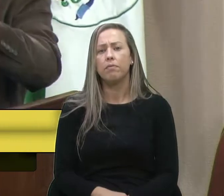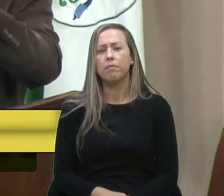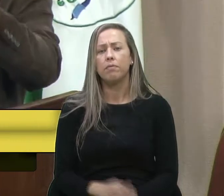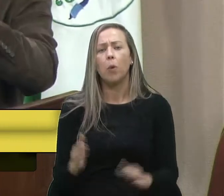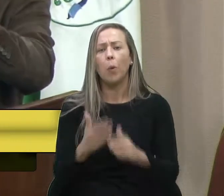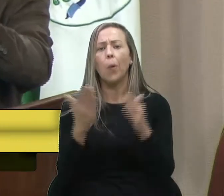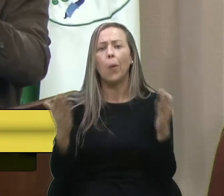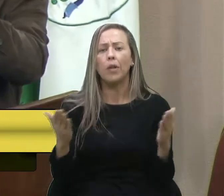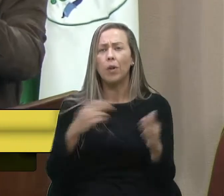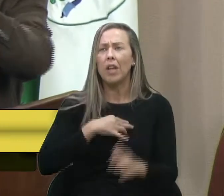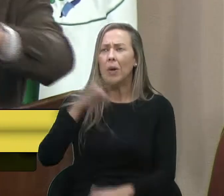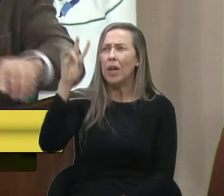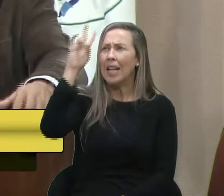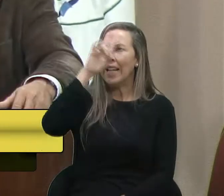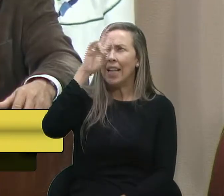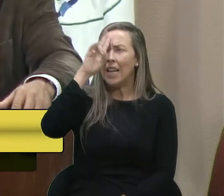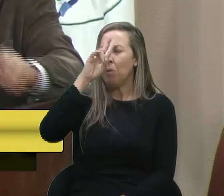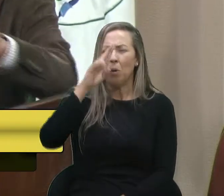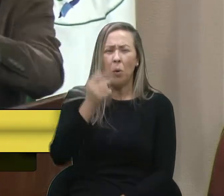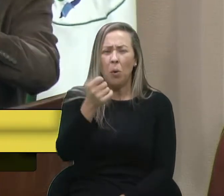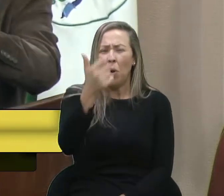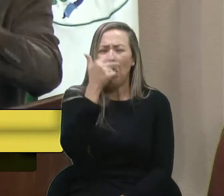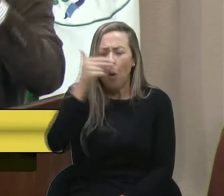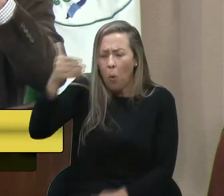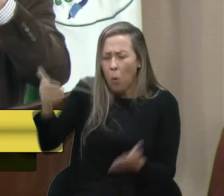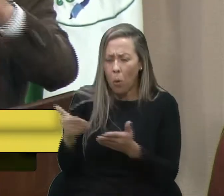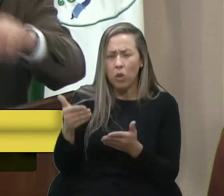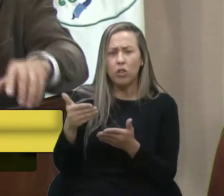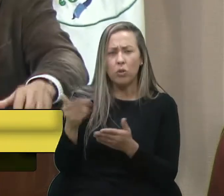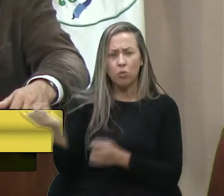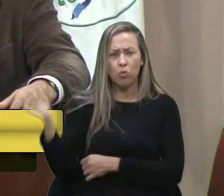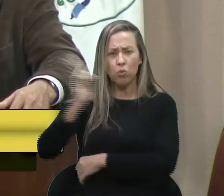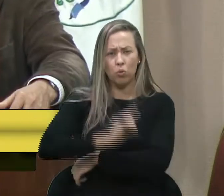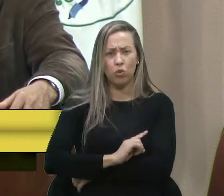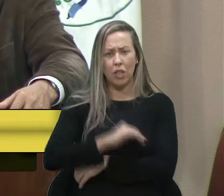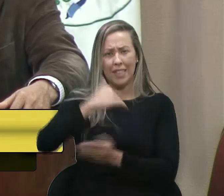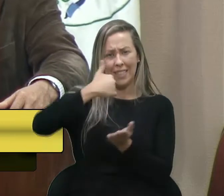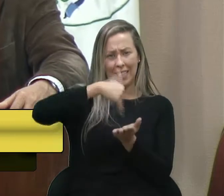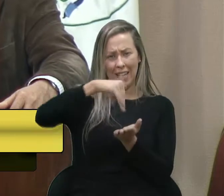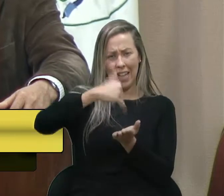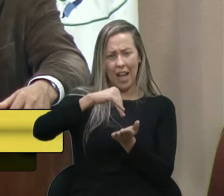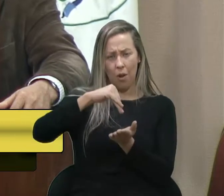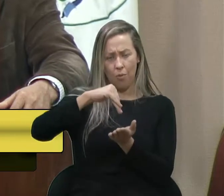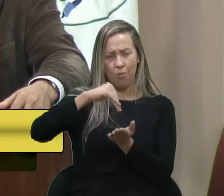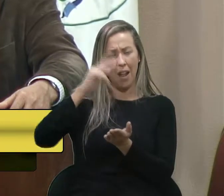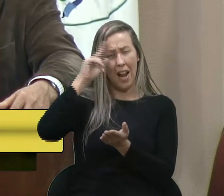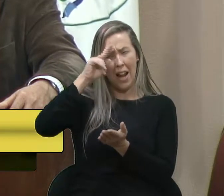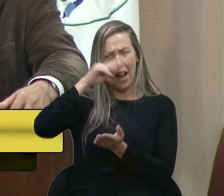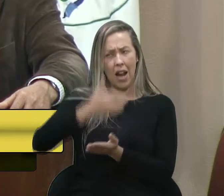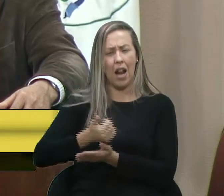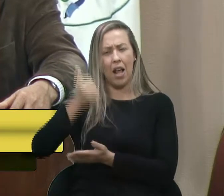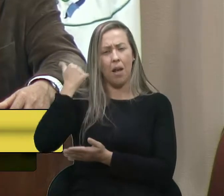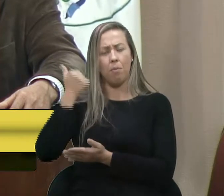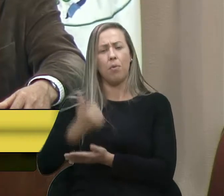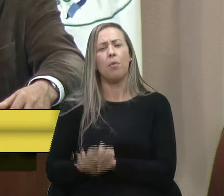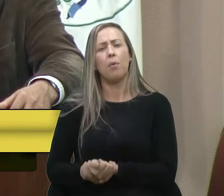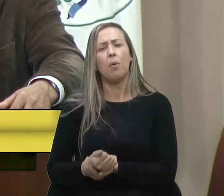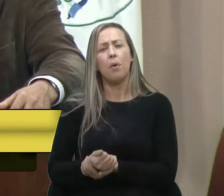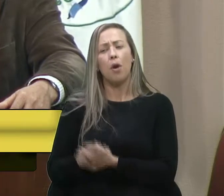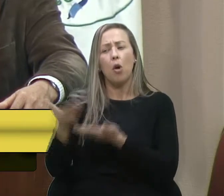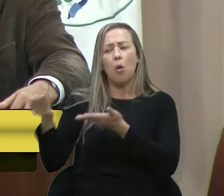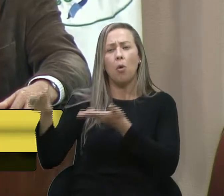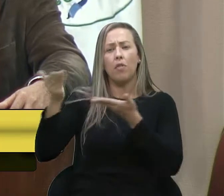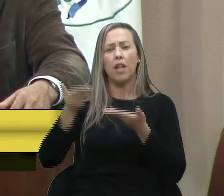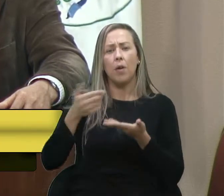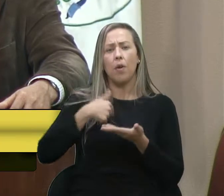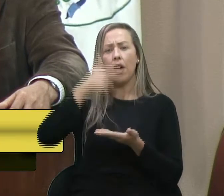Quando eu lembro como hoje, num belo dia, o secretário Soleto, que estava lá hoje, ele disse, me convidaram para